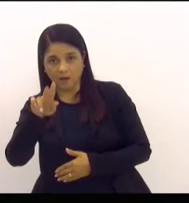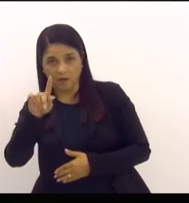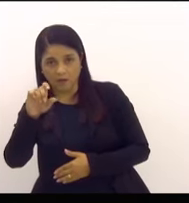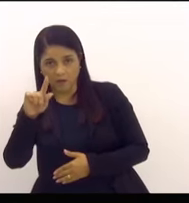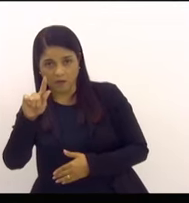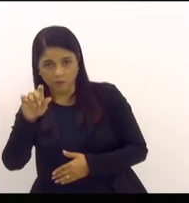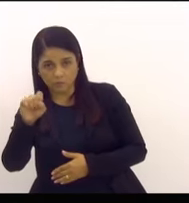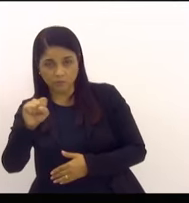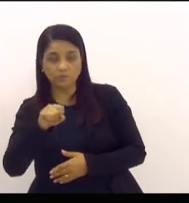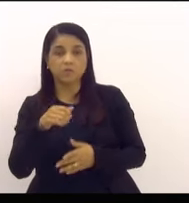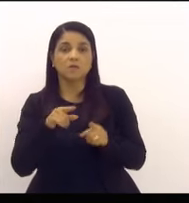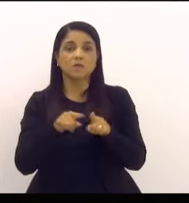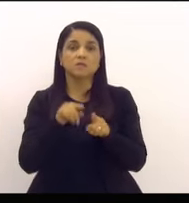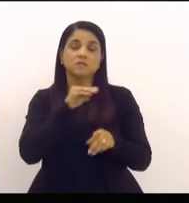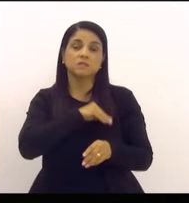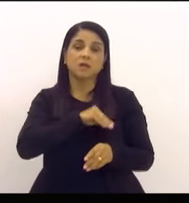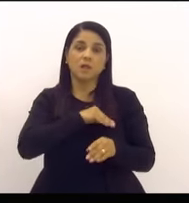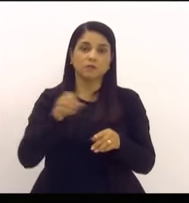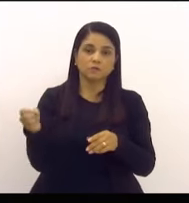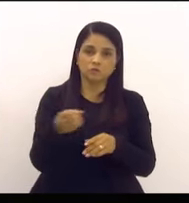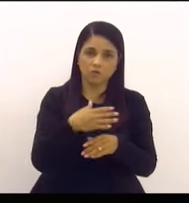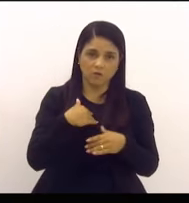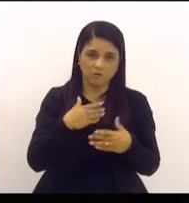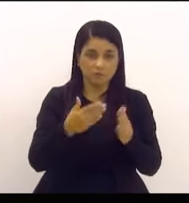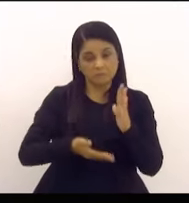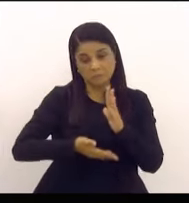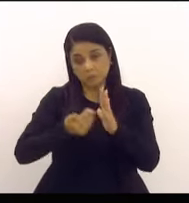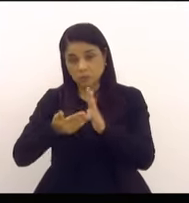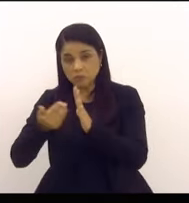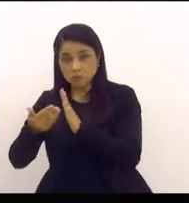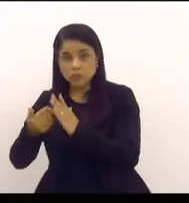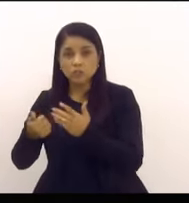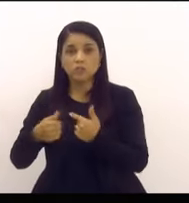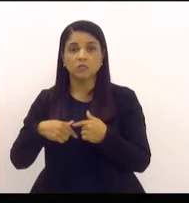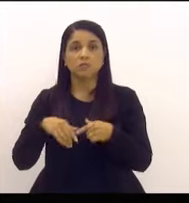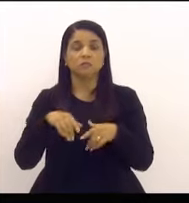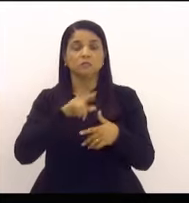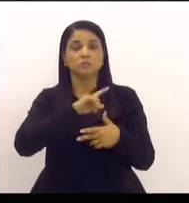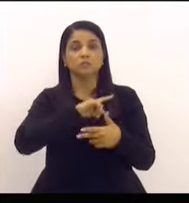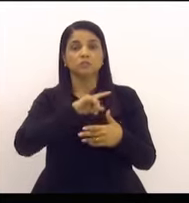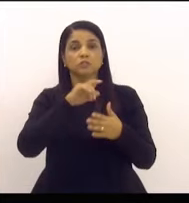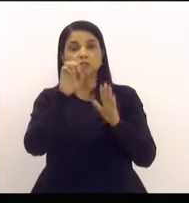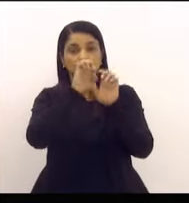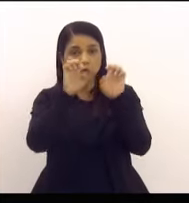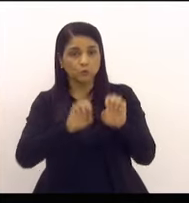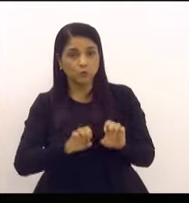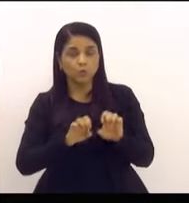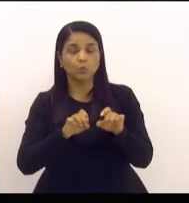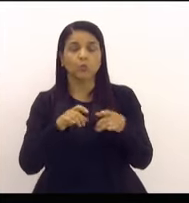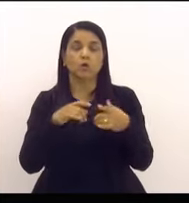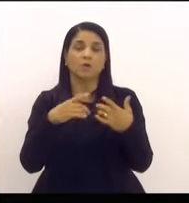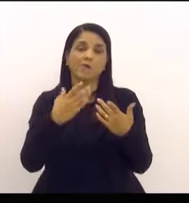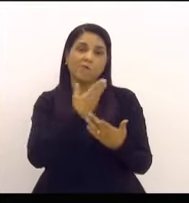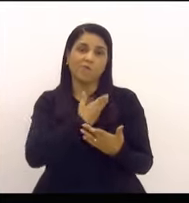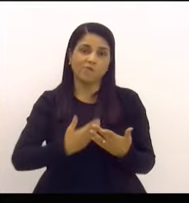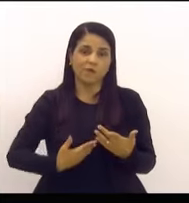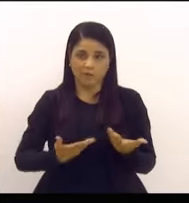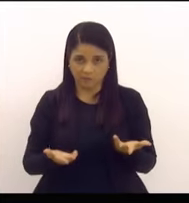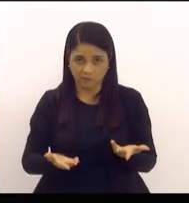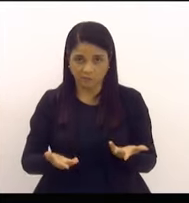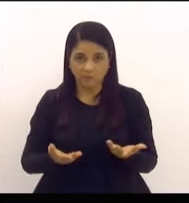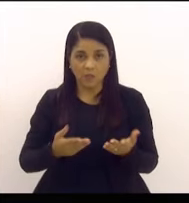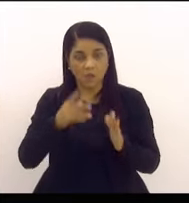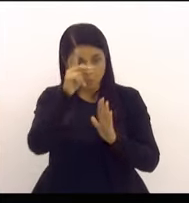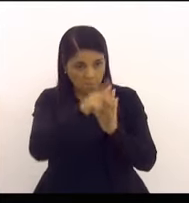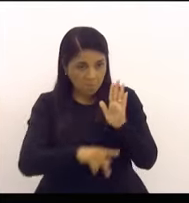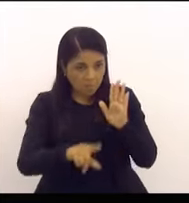nove assessores gerais, que eles sejam retirados da própria estrutura de governo. Não é assim que diariamente a gente vem votando projetos